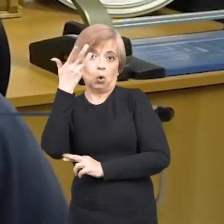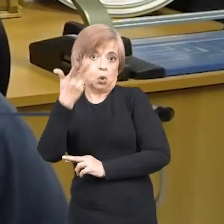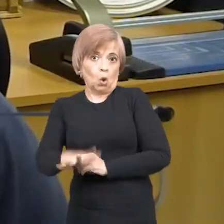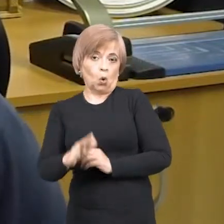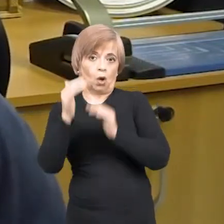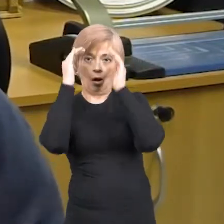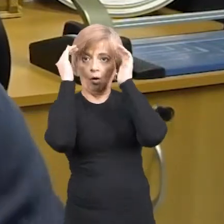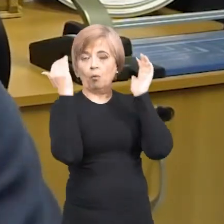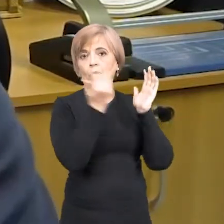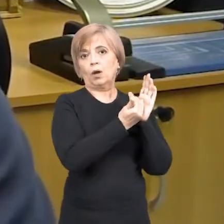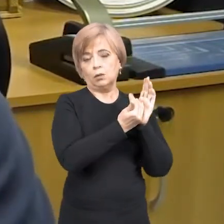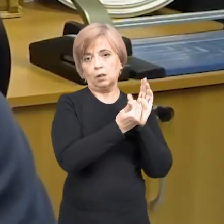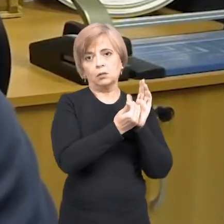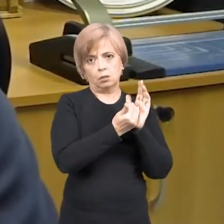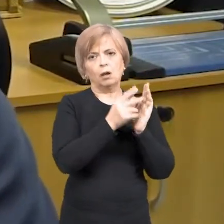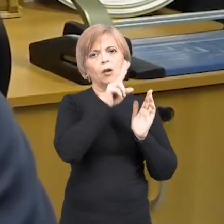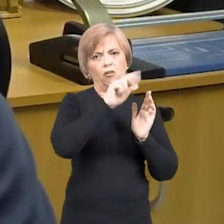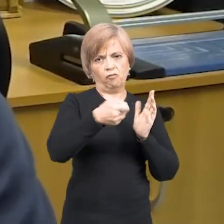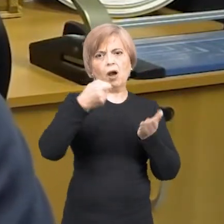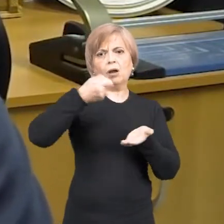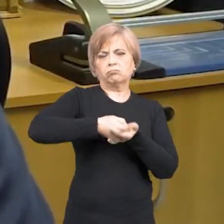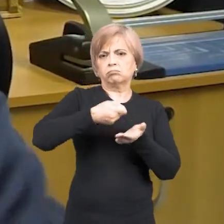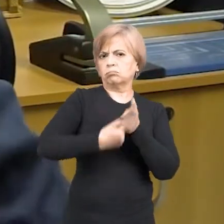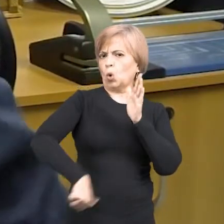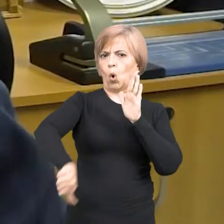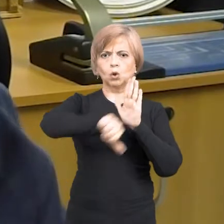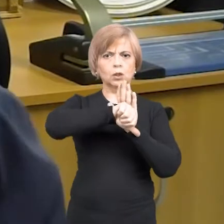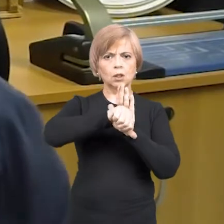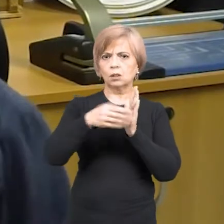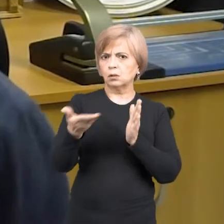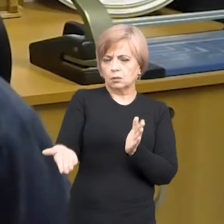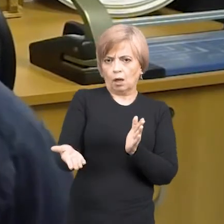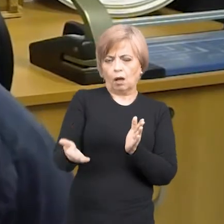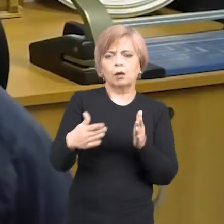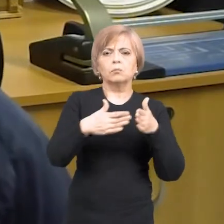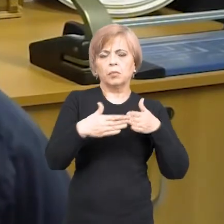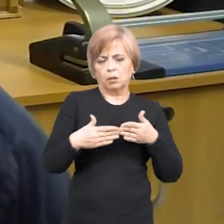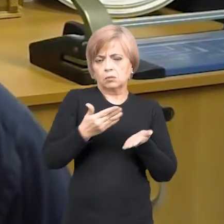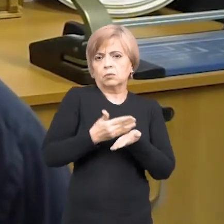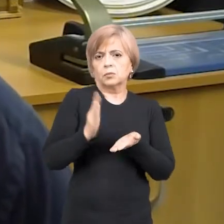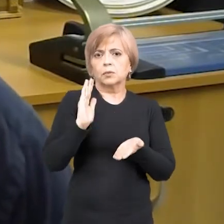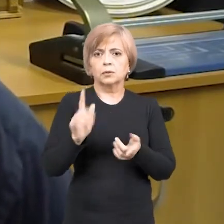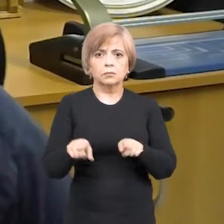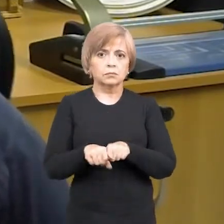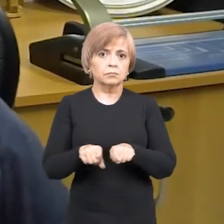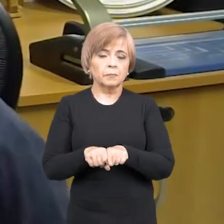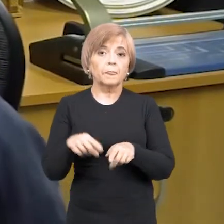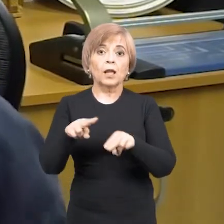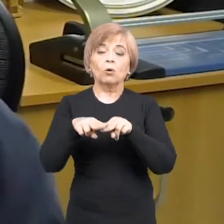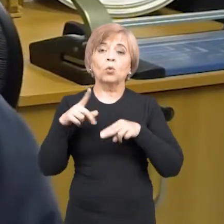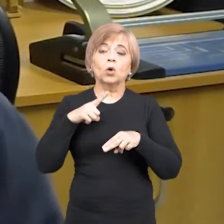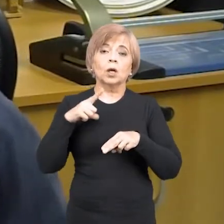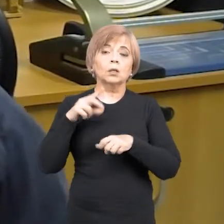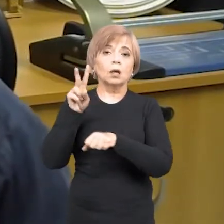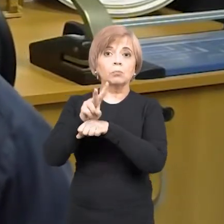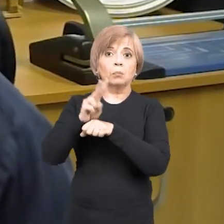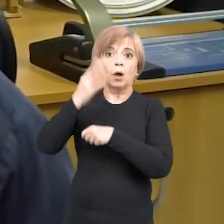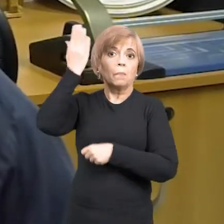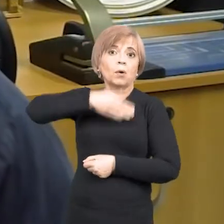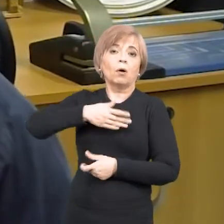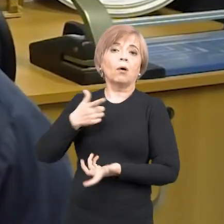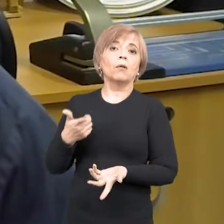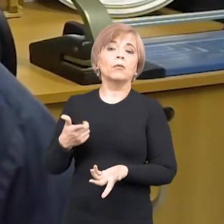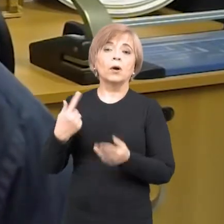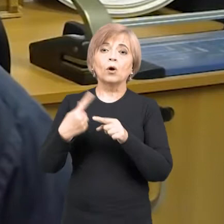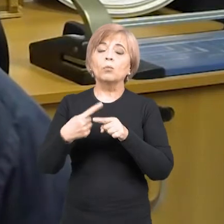a procedência do pedido, que seja condenado na obrigação de fazer, conforme pedido na inicial, inclusive a título de tutela de